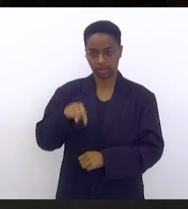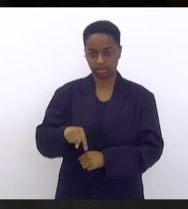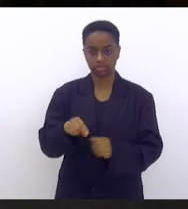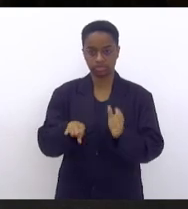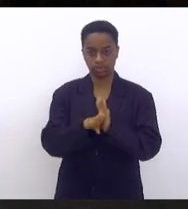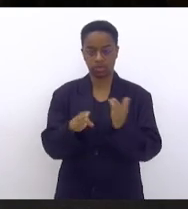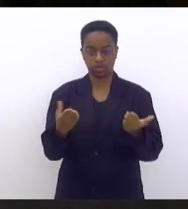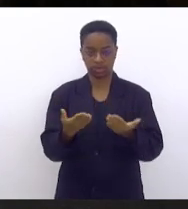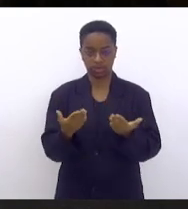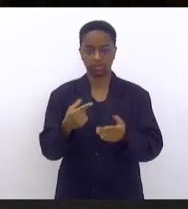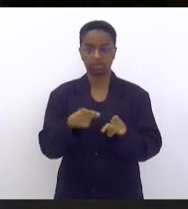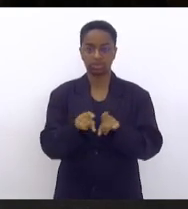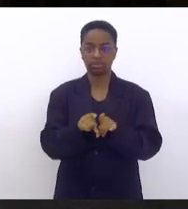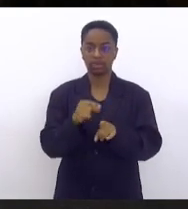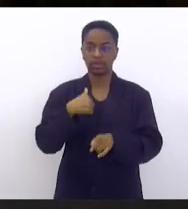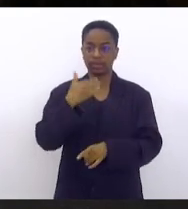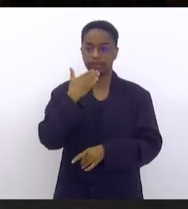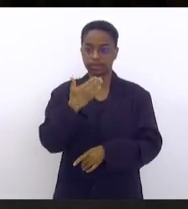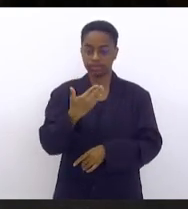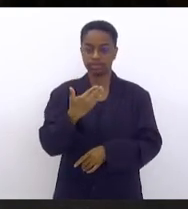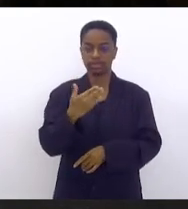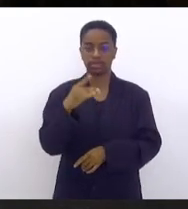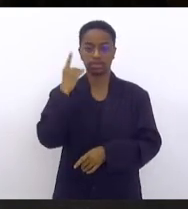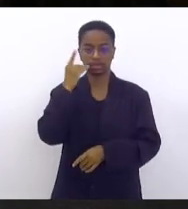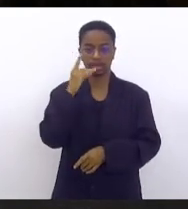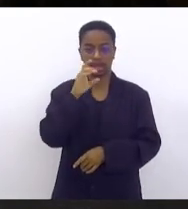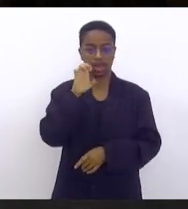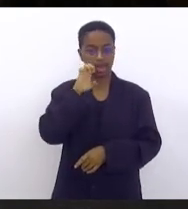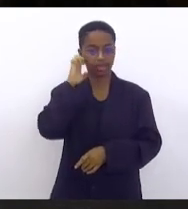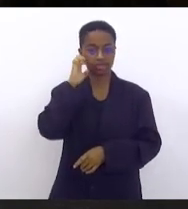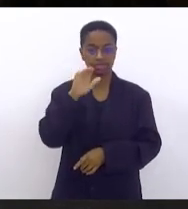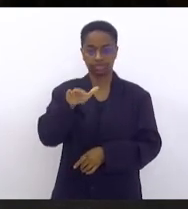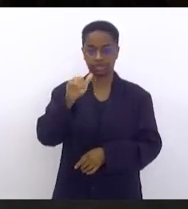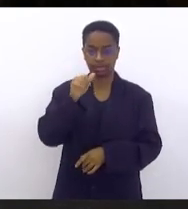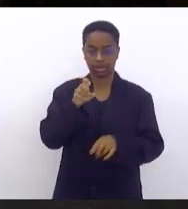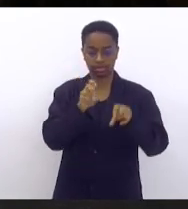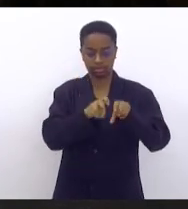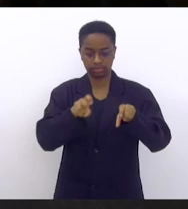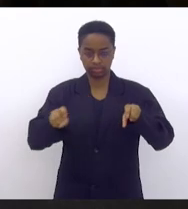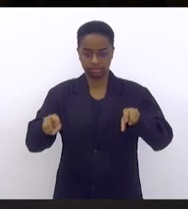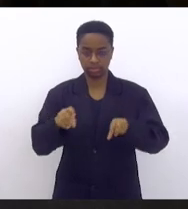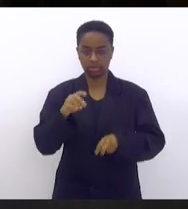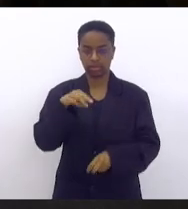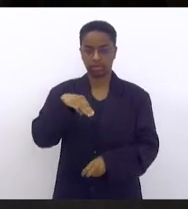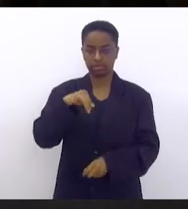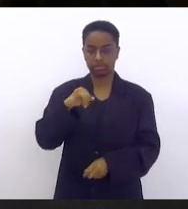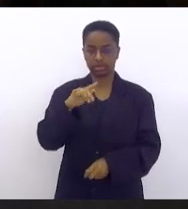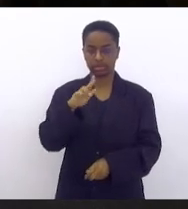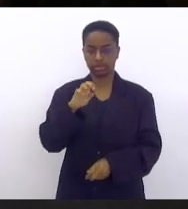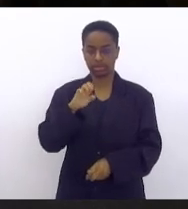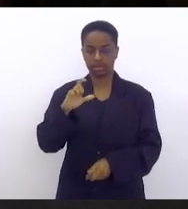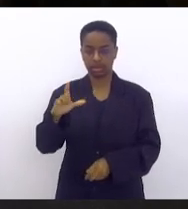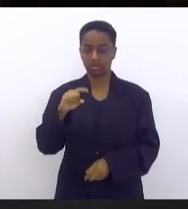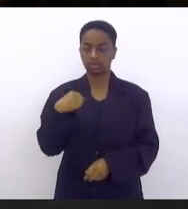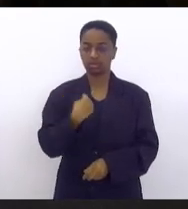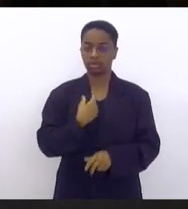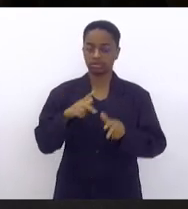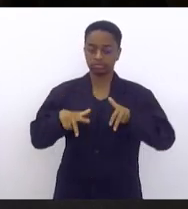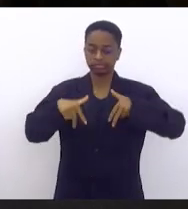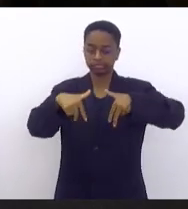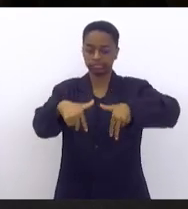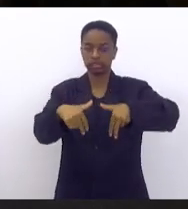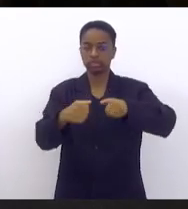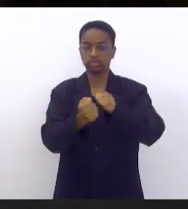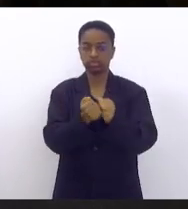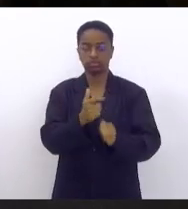chegar, ia pedir ao deputado Érica depois para chamá-lo para a mesa, que é o companheiro Berriel, estávamos no palanque com o presidente Lula no dia da assinatura da